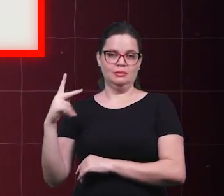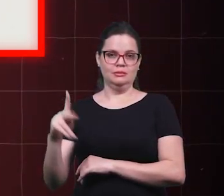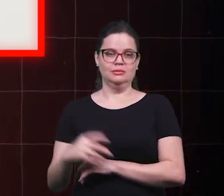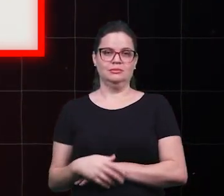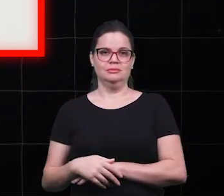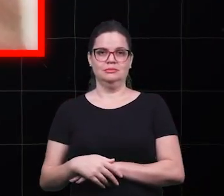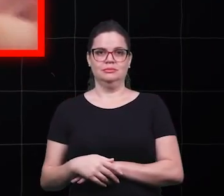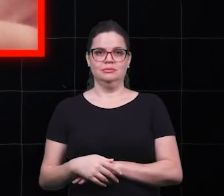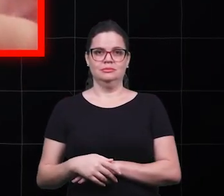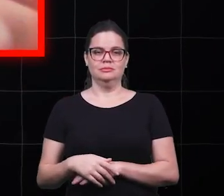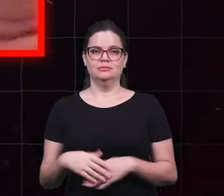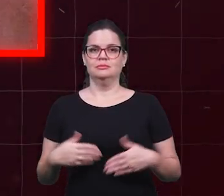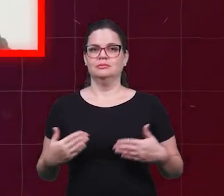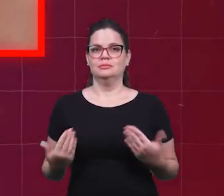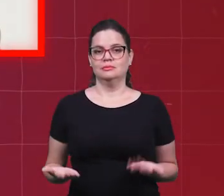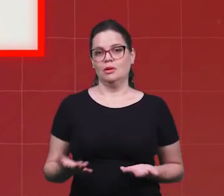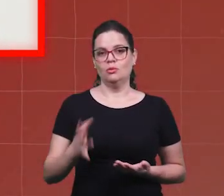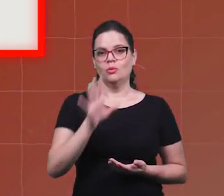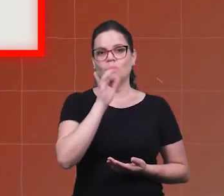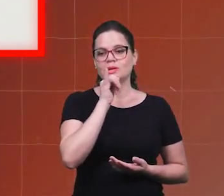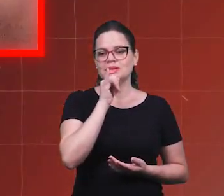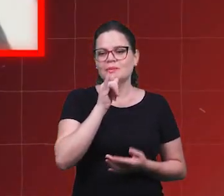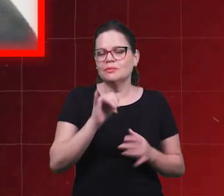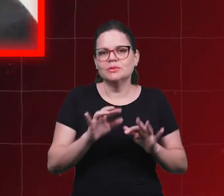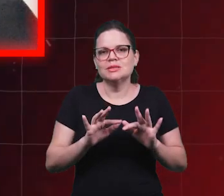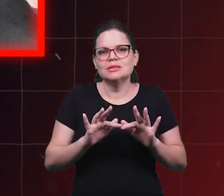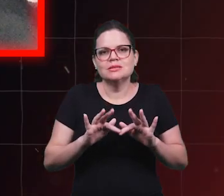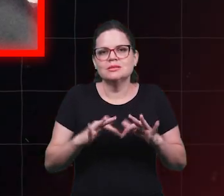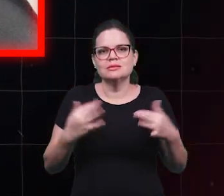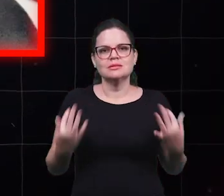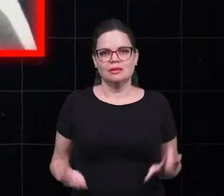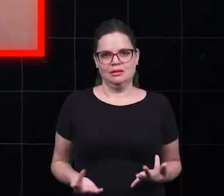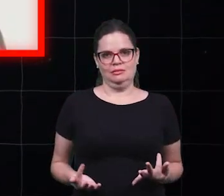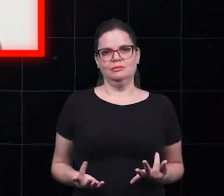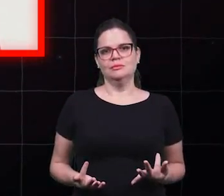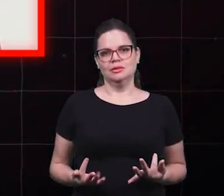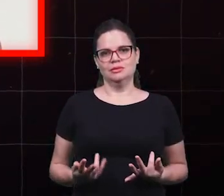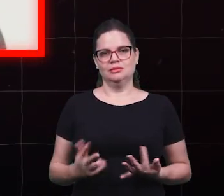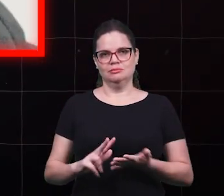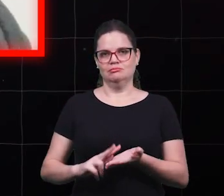Então, um exemplo simples de ressurreição que não